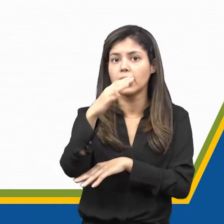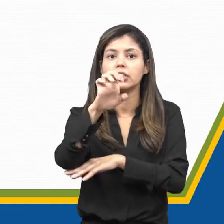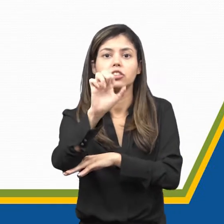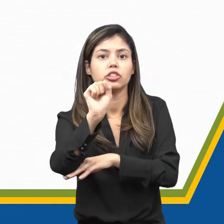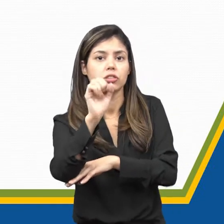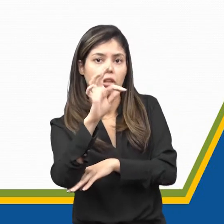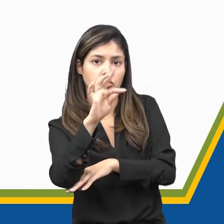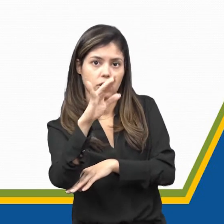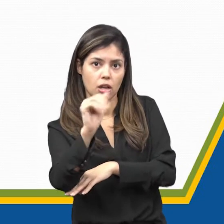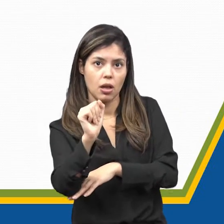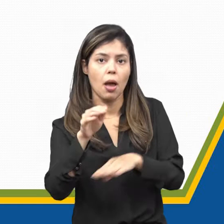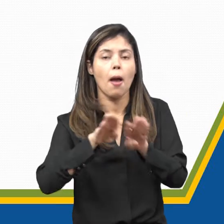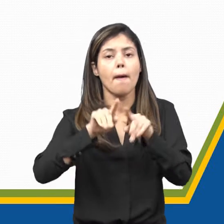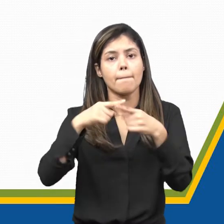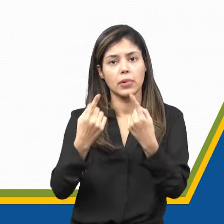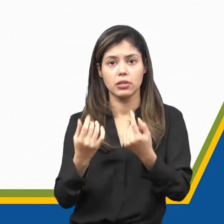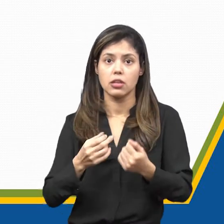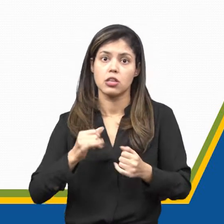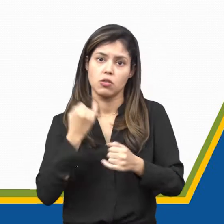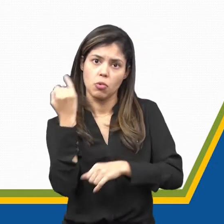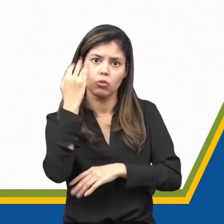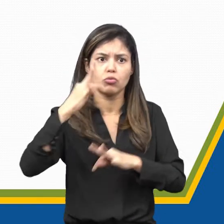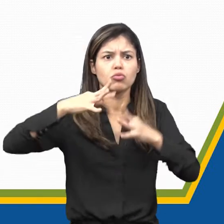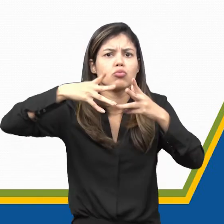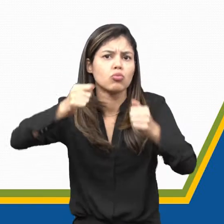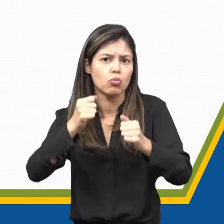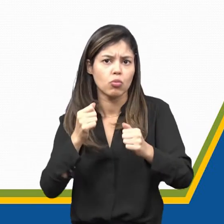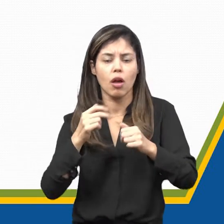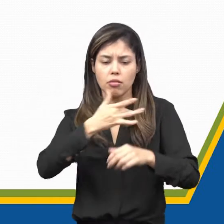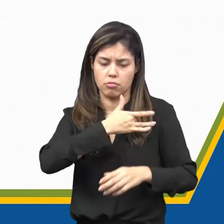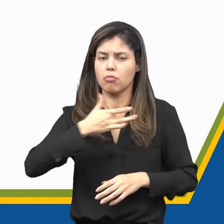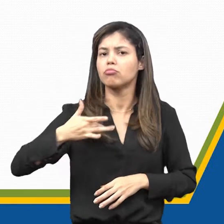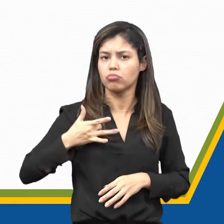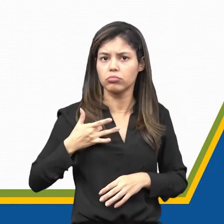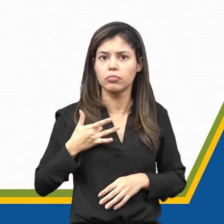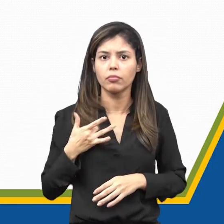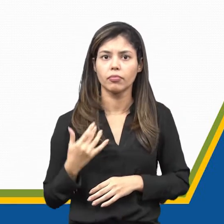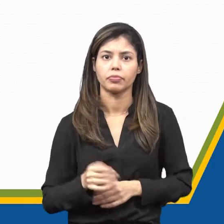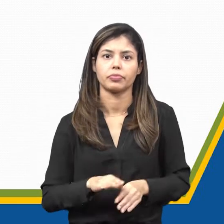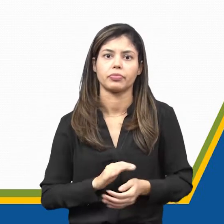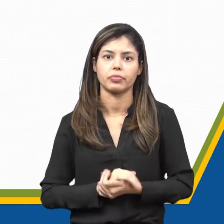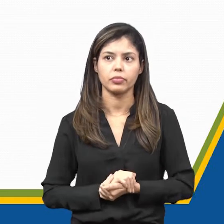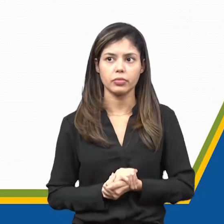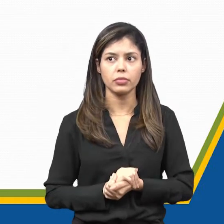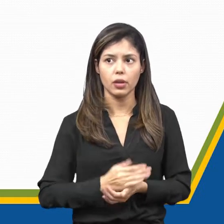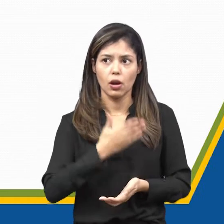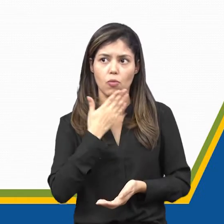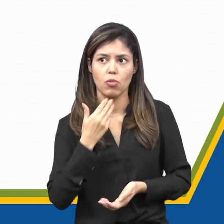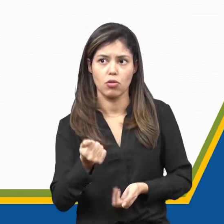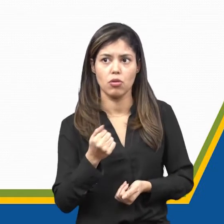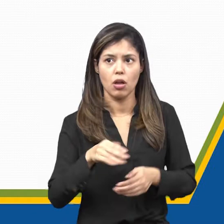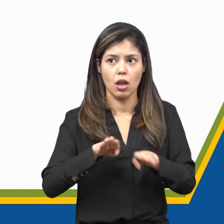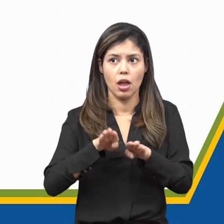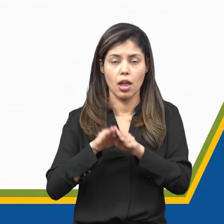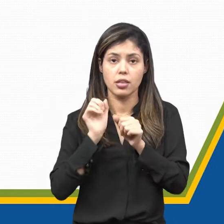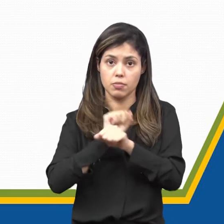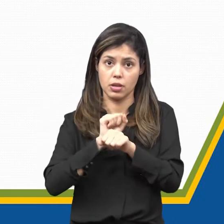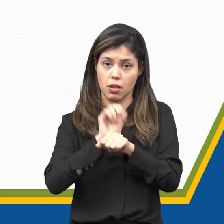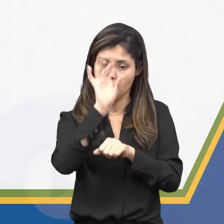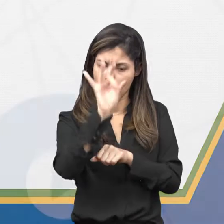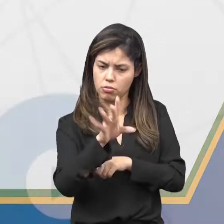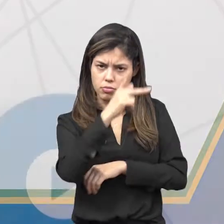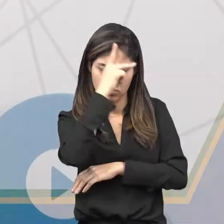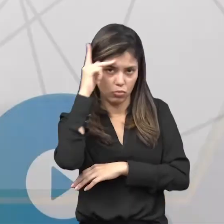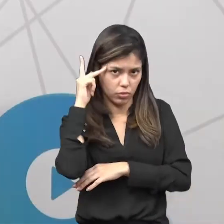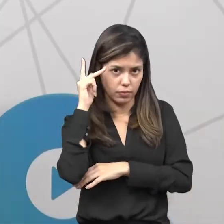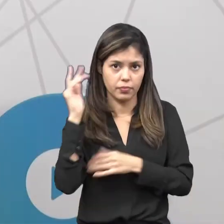tudo e principalmente para a saúde, né? Manter os padrões saudáveis aquilo que é esperado para cada